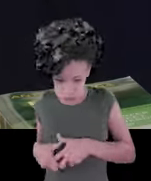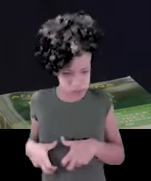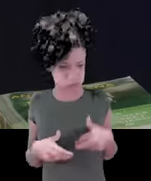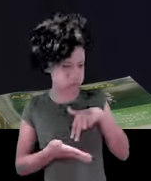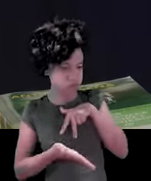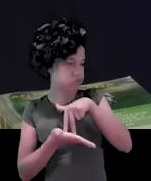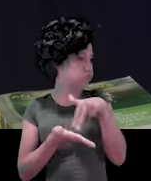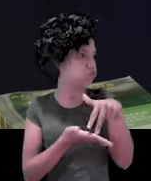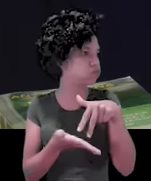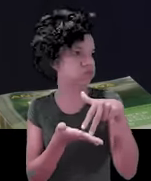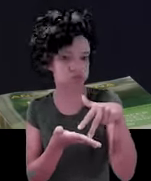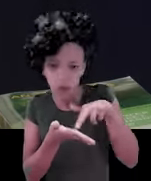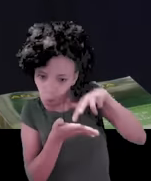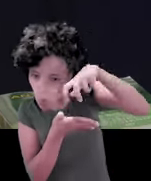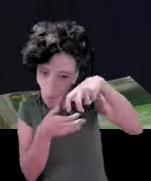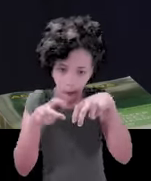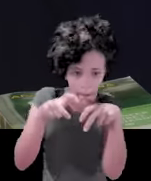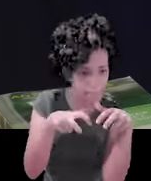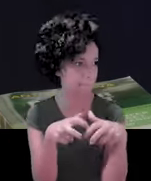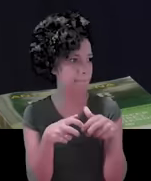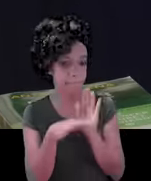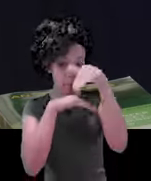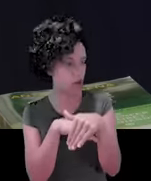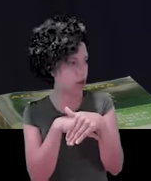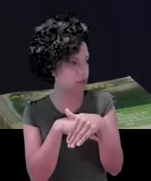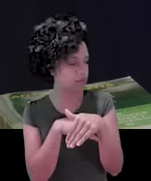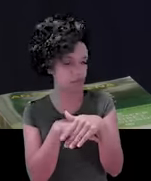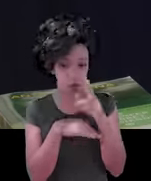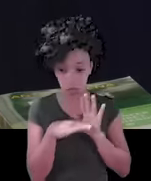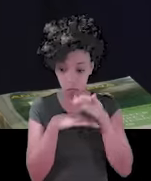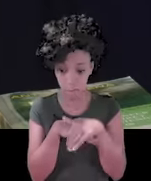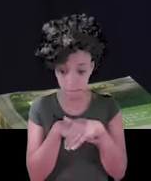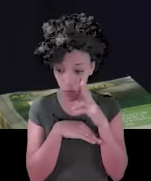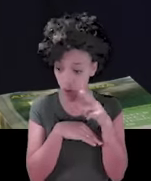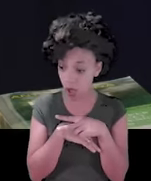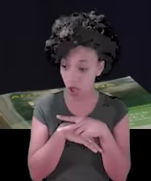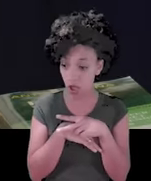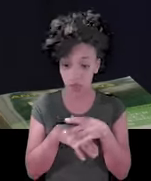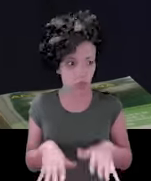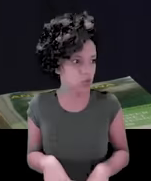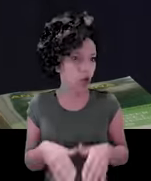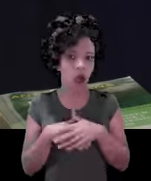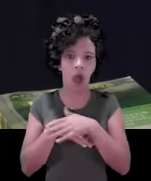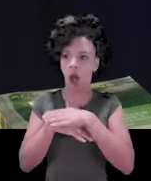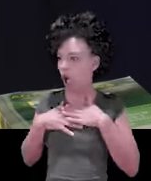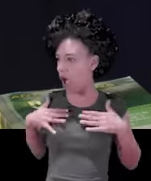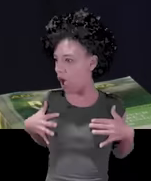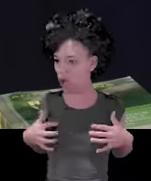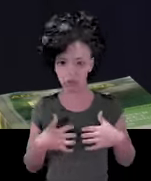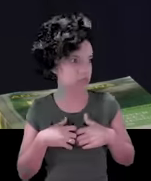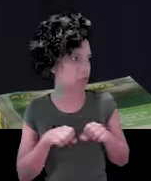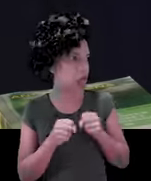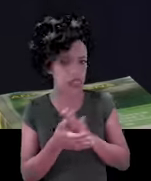Reis a isso aí pela frente do avião para prender o tecido cuspido aí pulei para o lado assim quando eu pulei que eu fui tocar na minhas pernas se não tinha nada